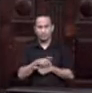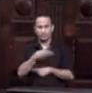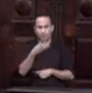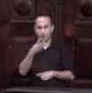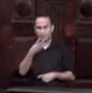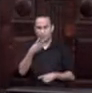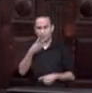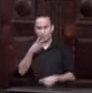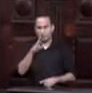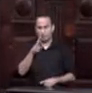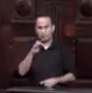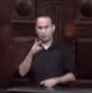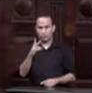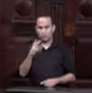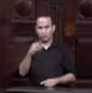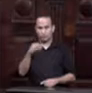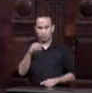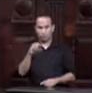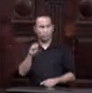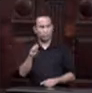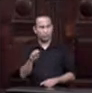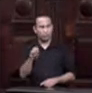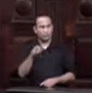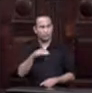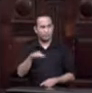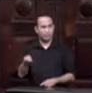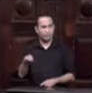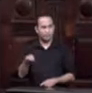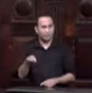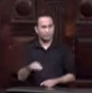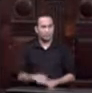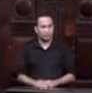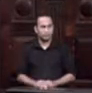meio, dando como garantia as ações da SEDAI.